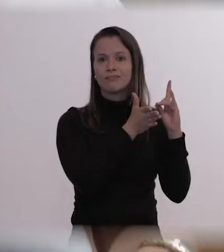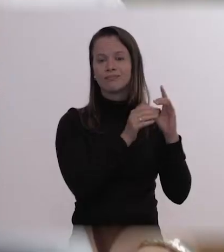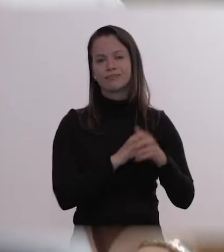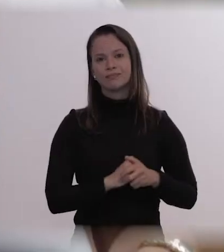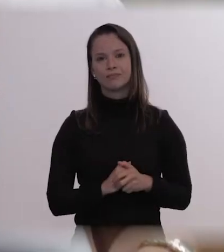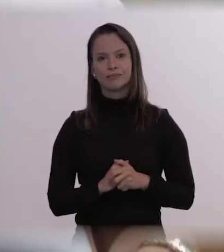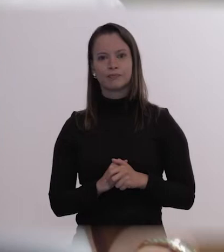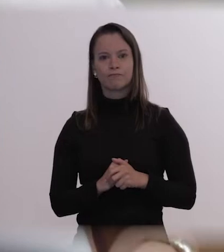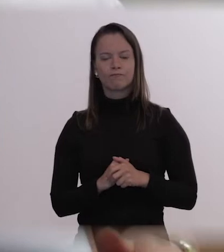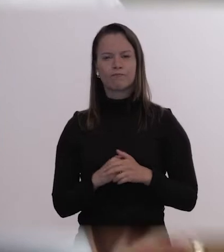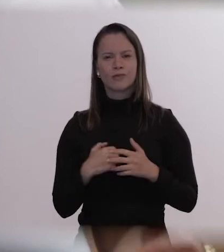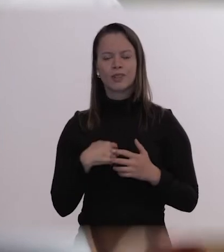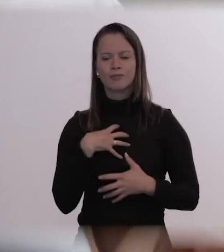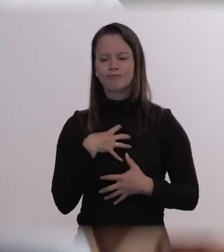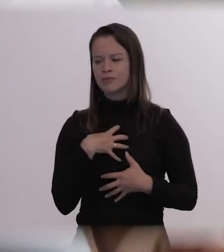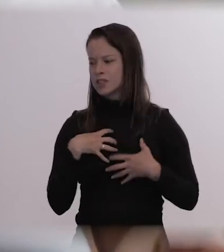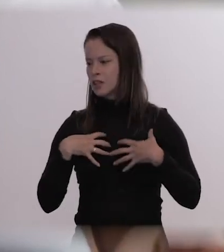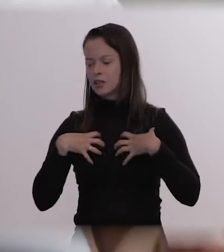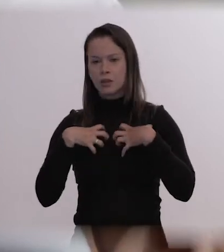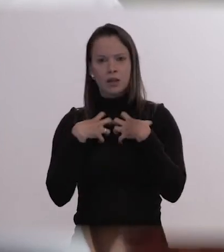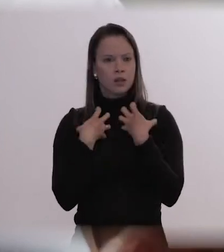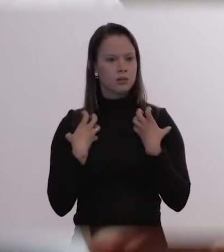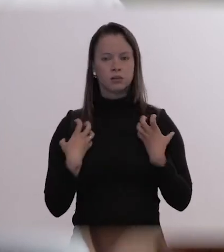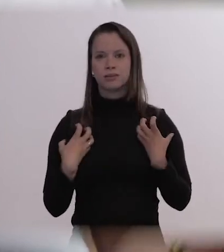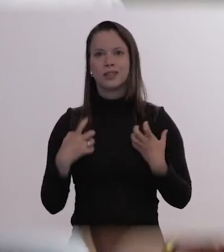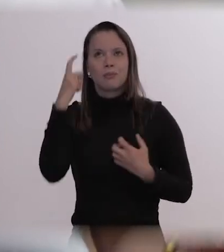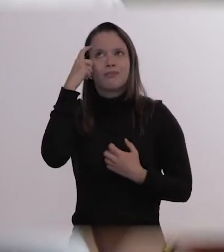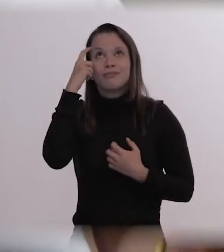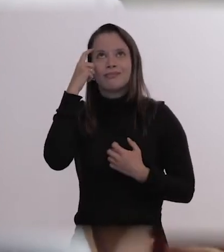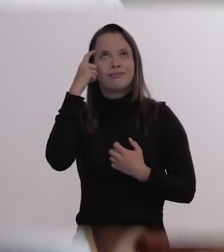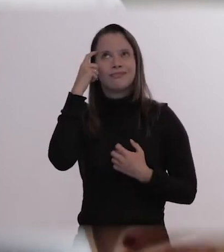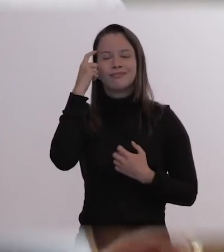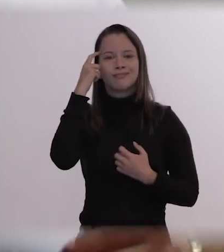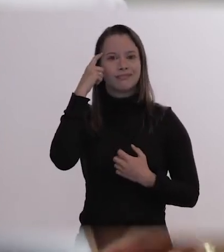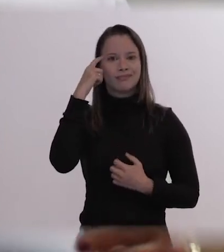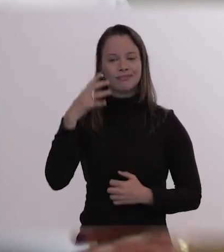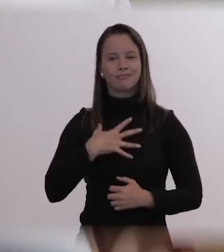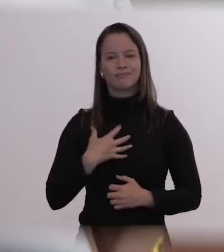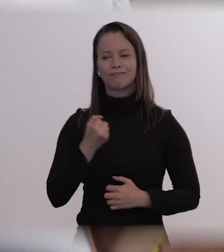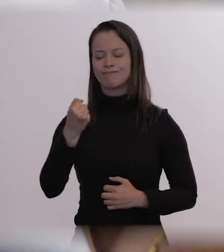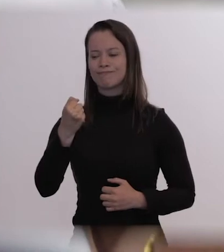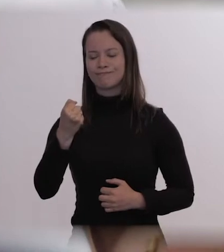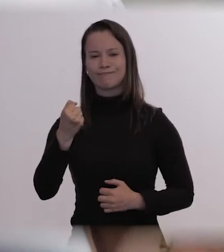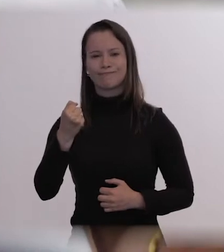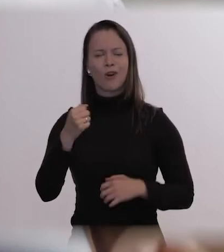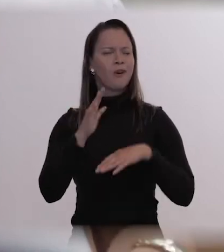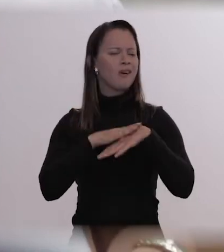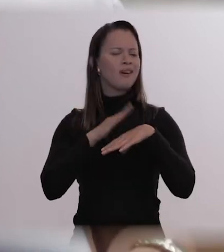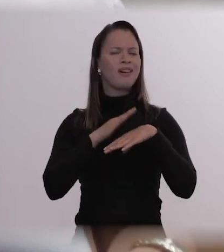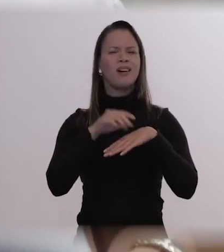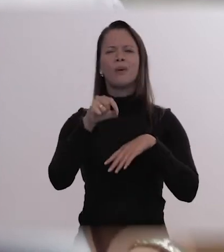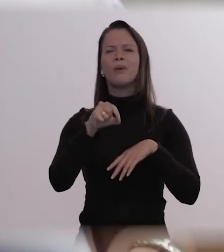né? E quando eu me sentia angustiada, eu já logo pensava que eu não tinha mais o que fazer